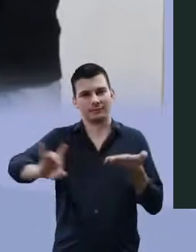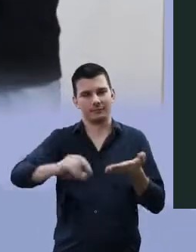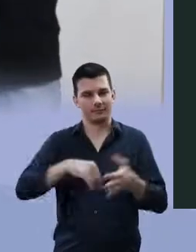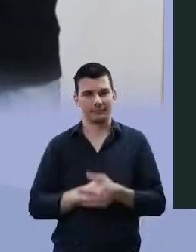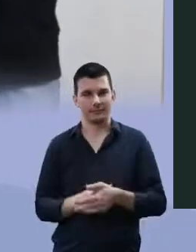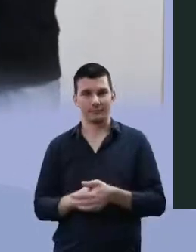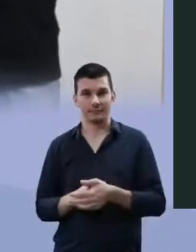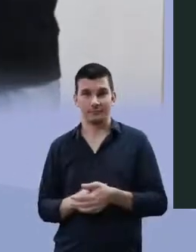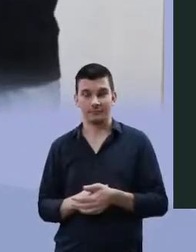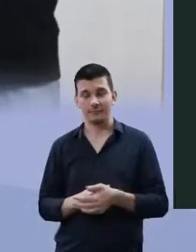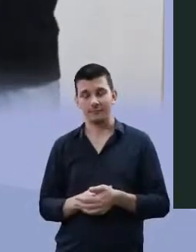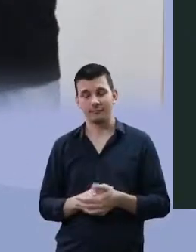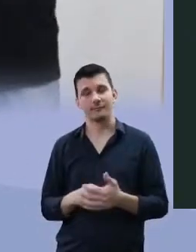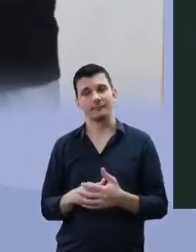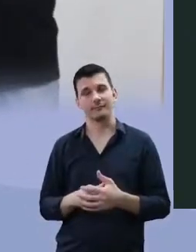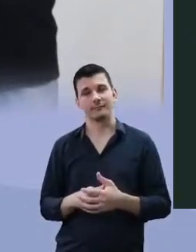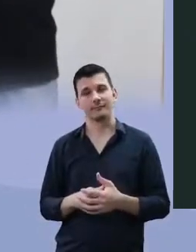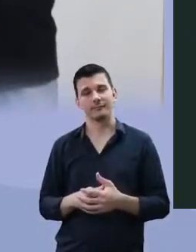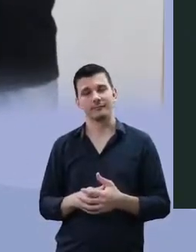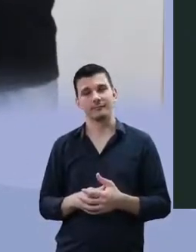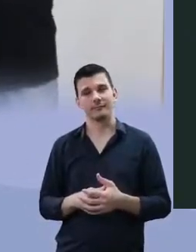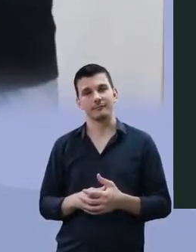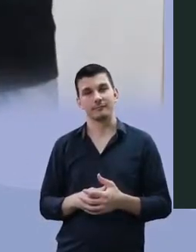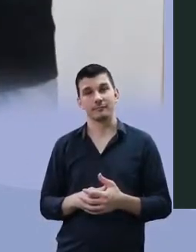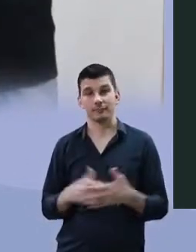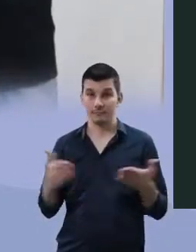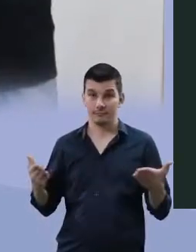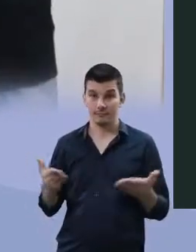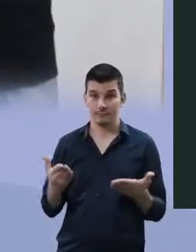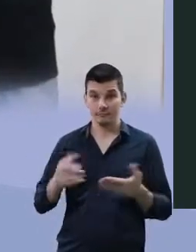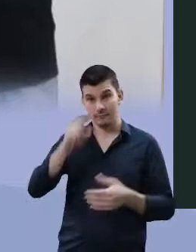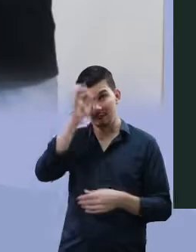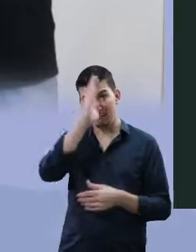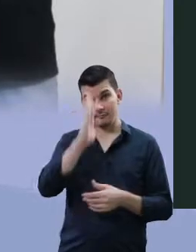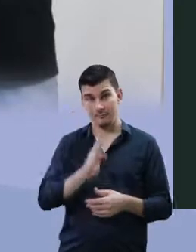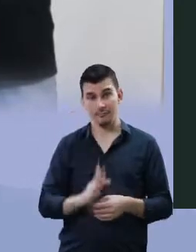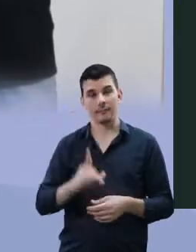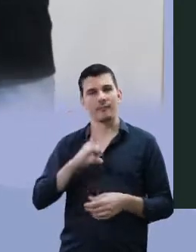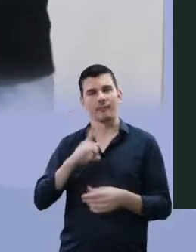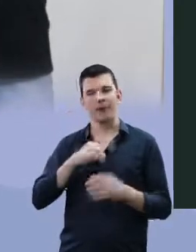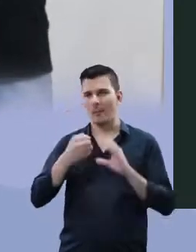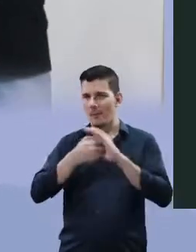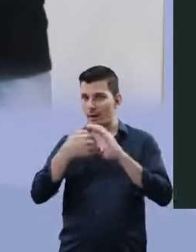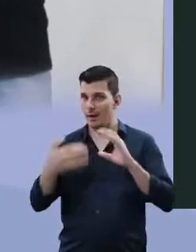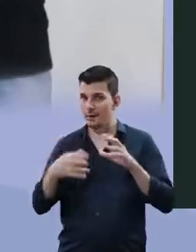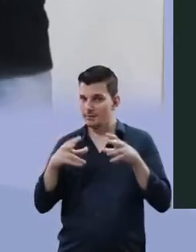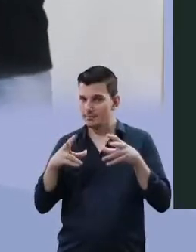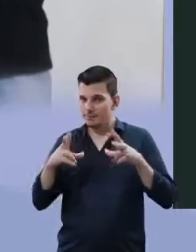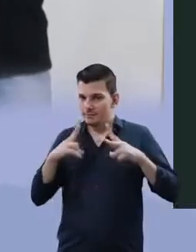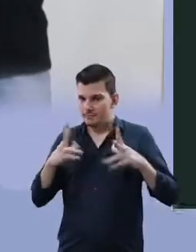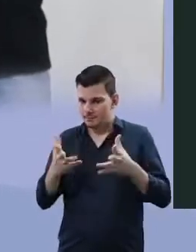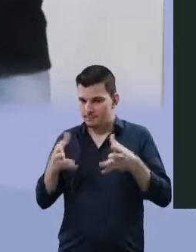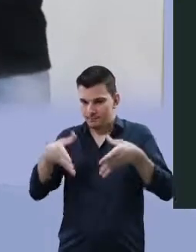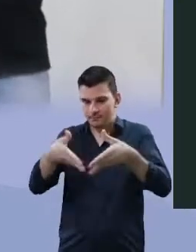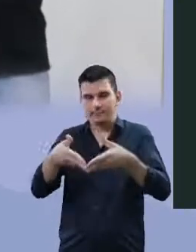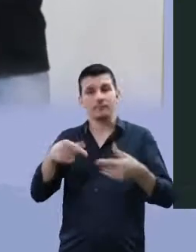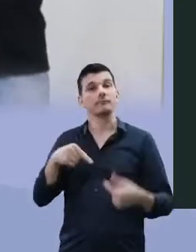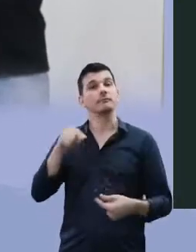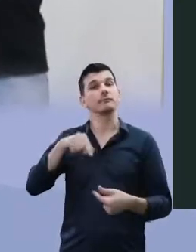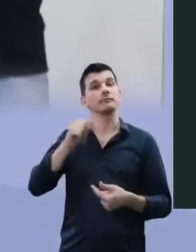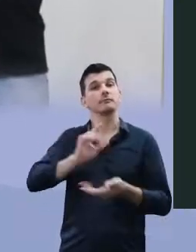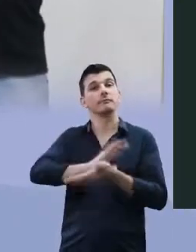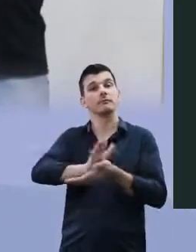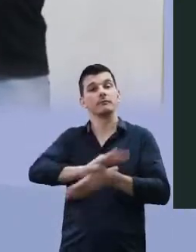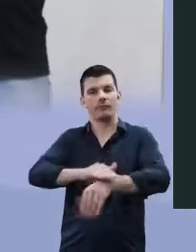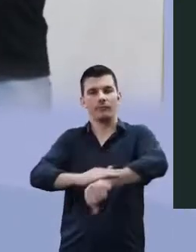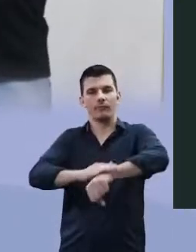antirracista, certo? Então, a ideia do racismo. E aí, no caso do Brasil, o Brasil tem uma especificidade. O racismo